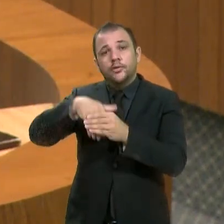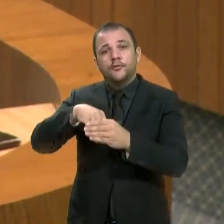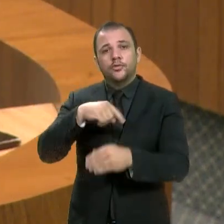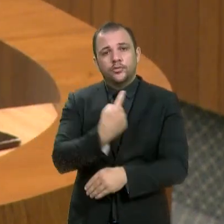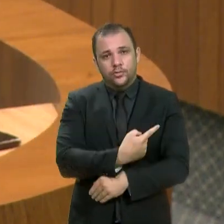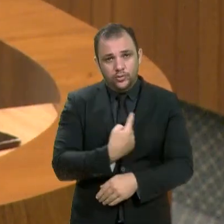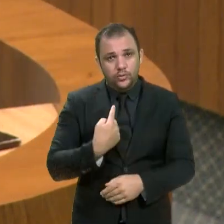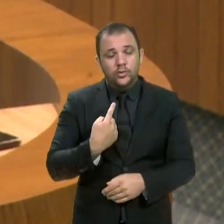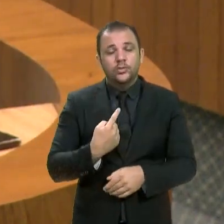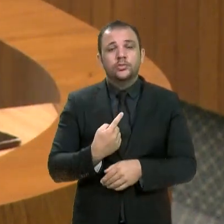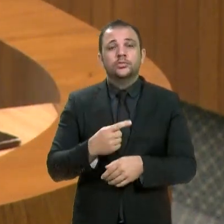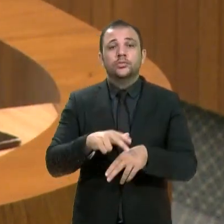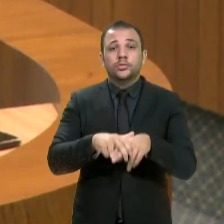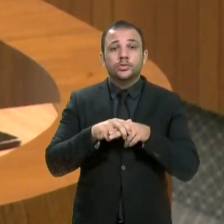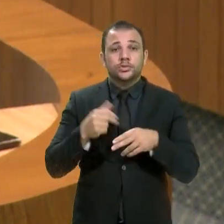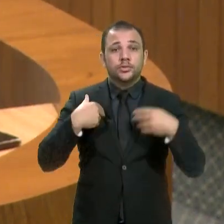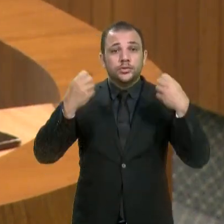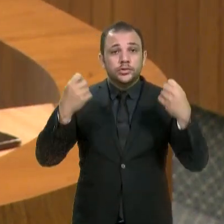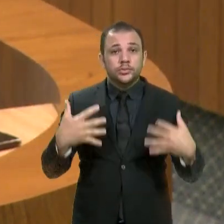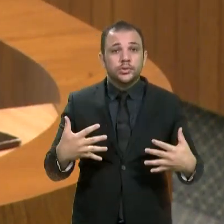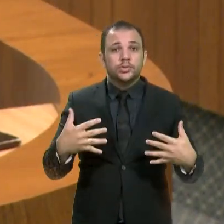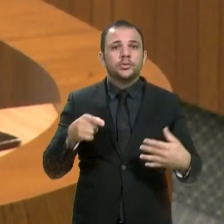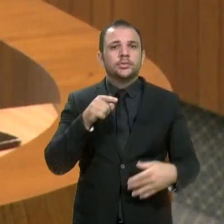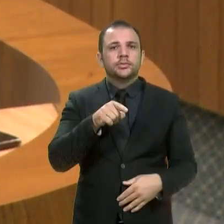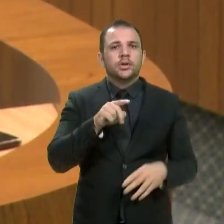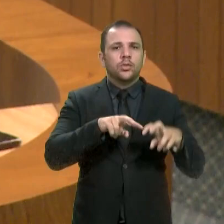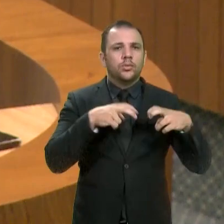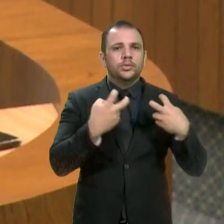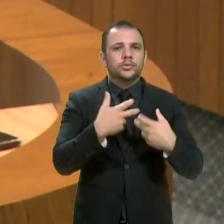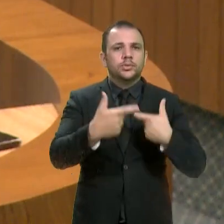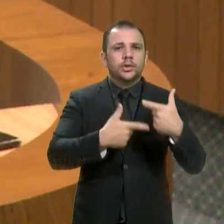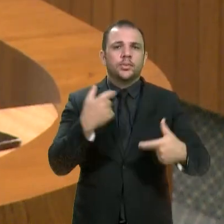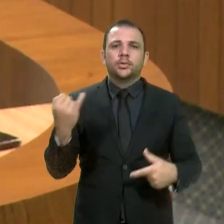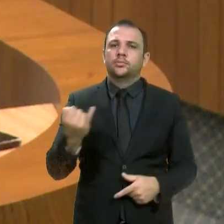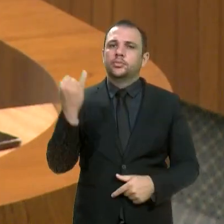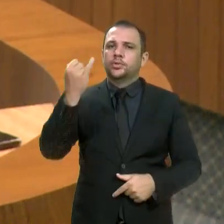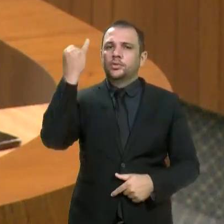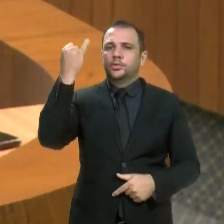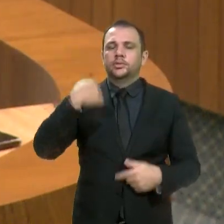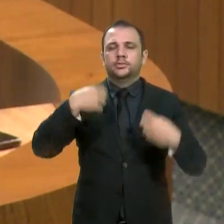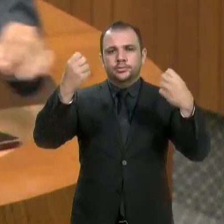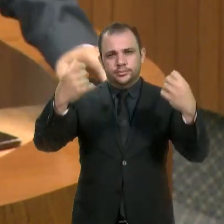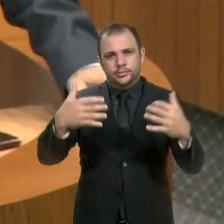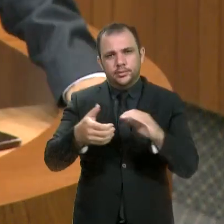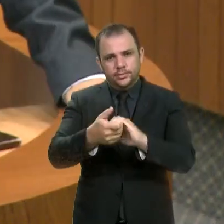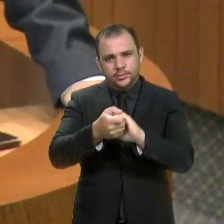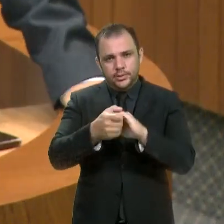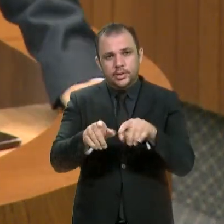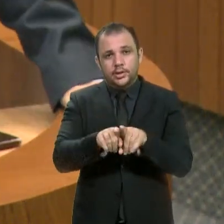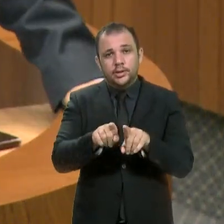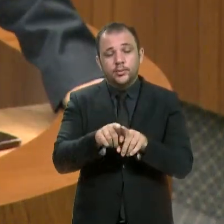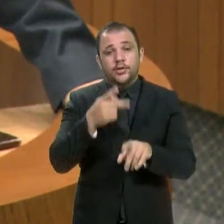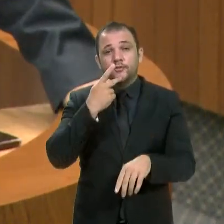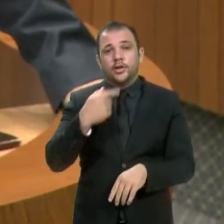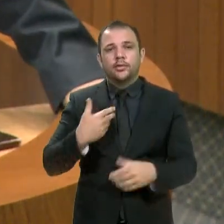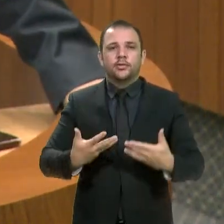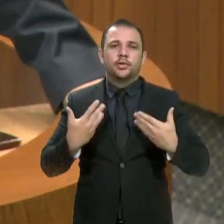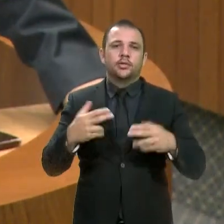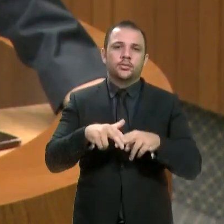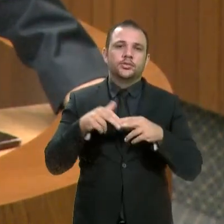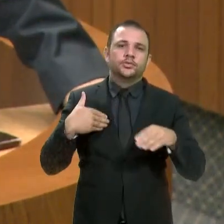comissões. Quero destacar aqui e parabenizar, dizer da alegria de fazer parte da Comissão da Educação. E, mais uma vez,